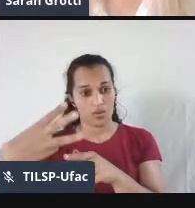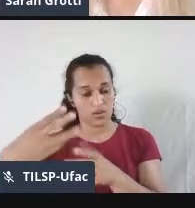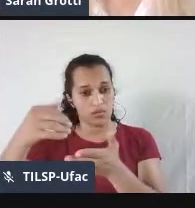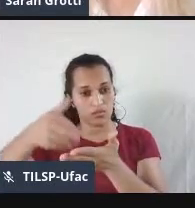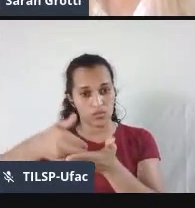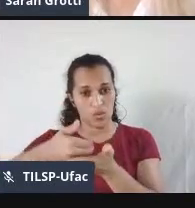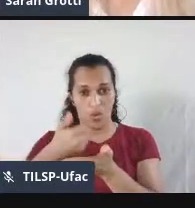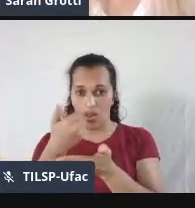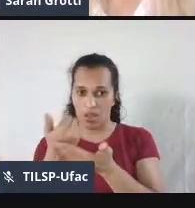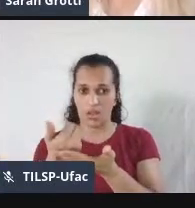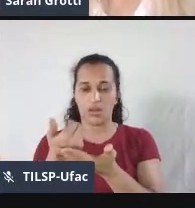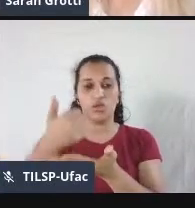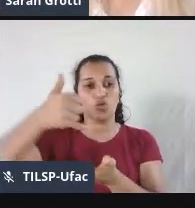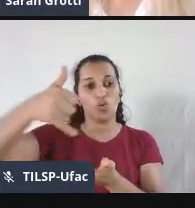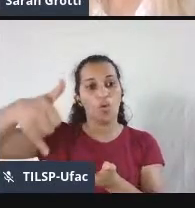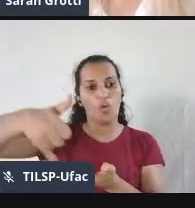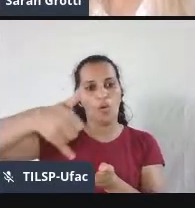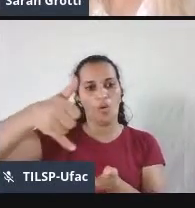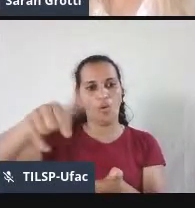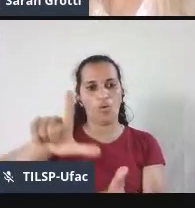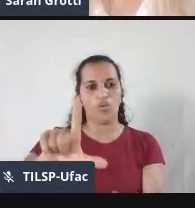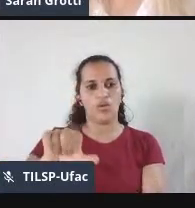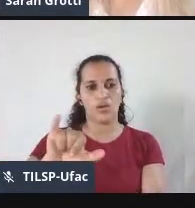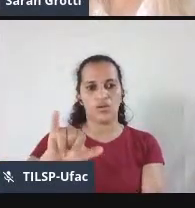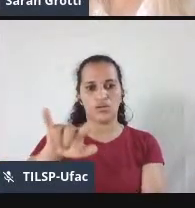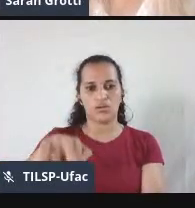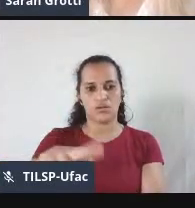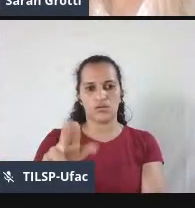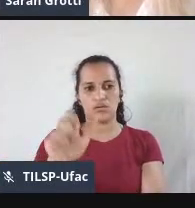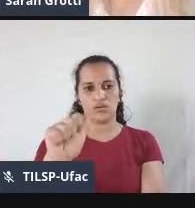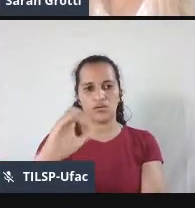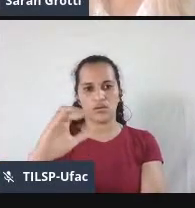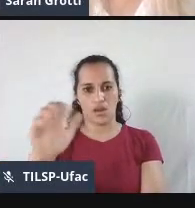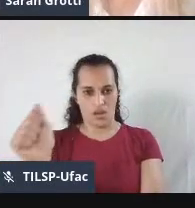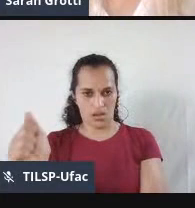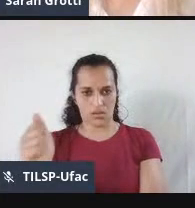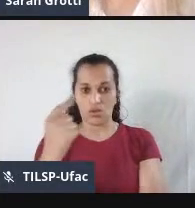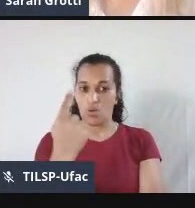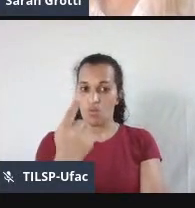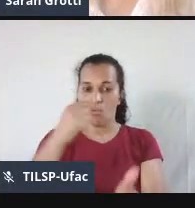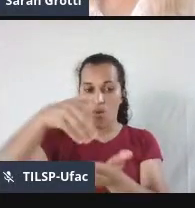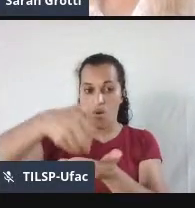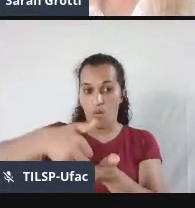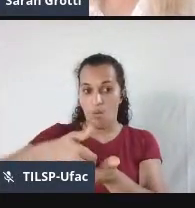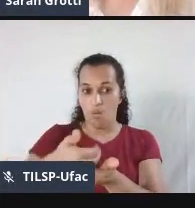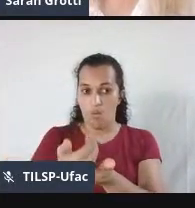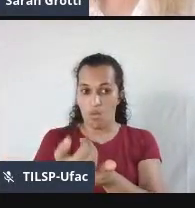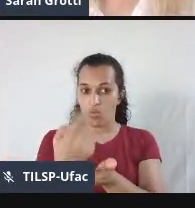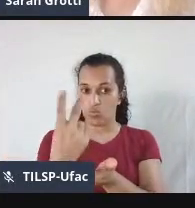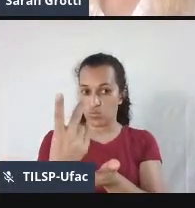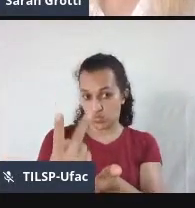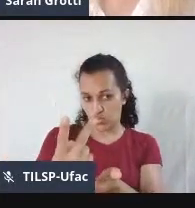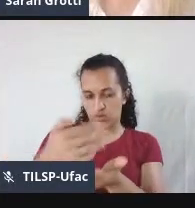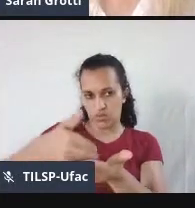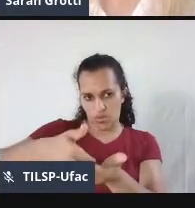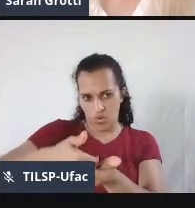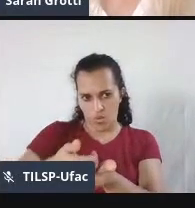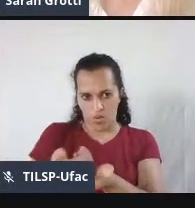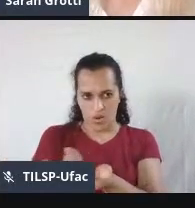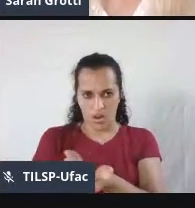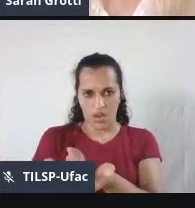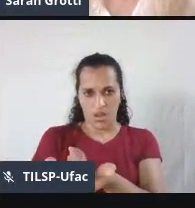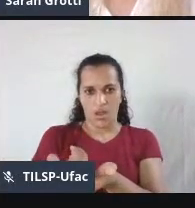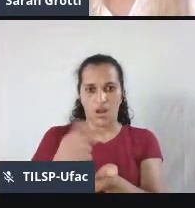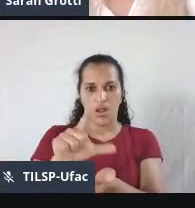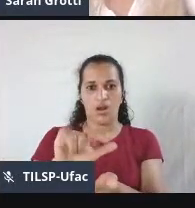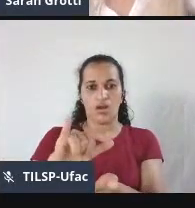linhaça, 1 a 2 colheres de sopa de semente de linhaça moída. É importante isso, da